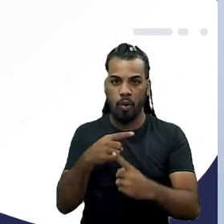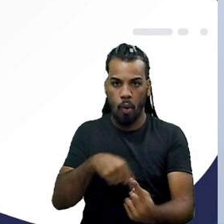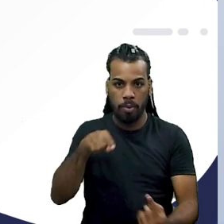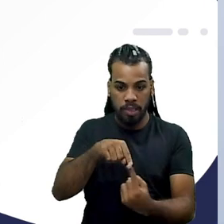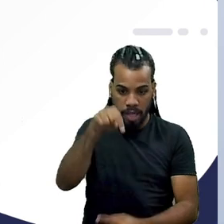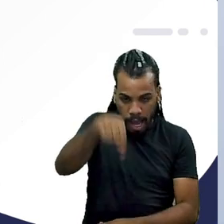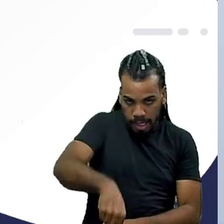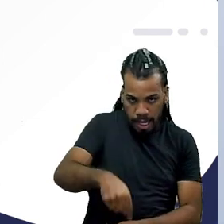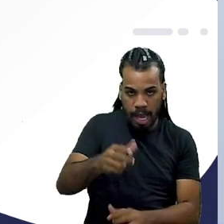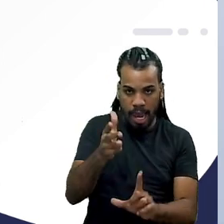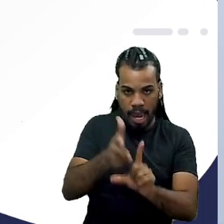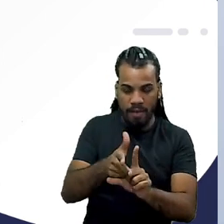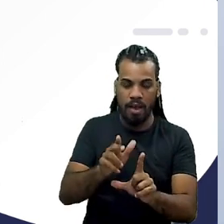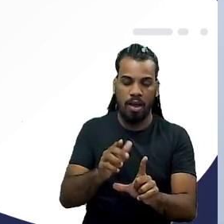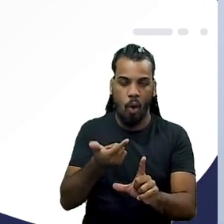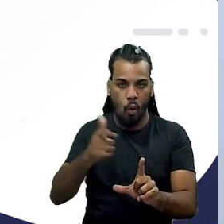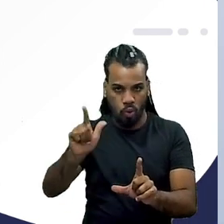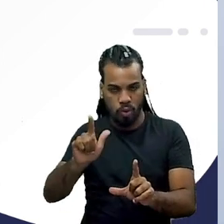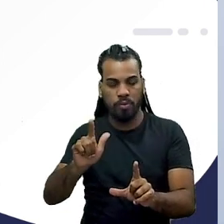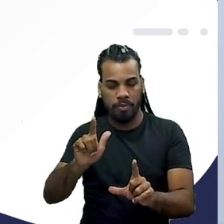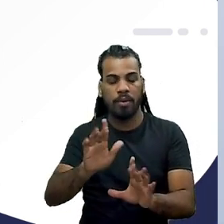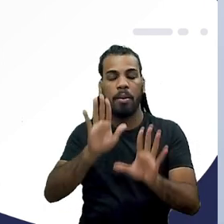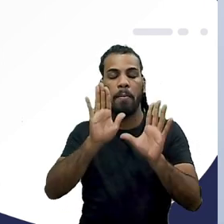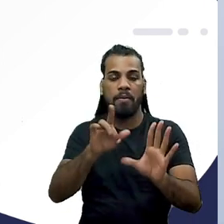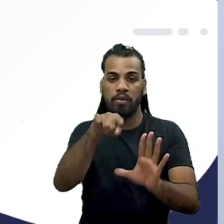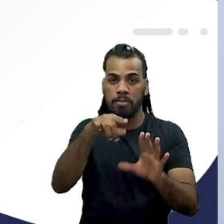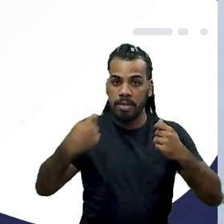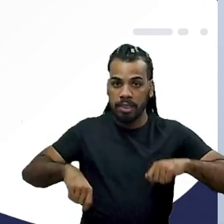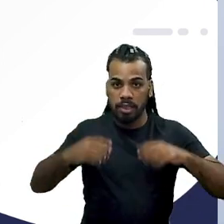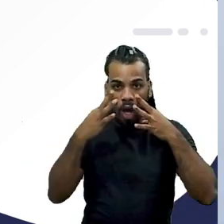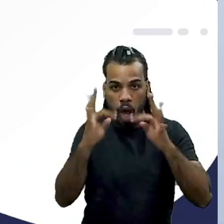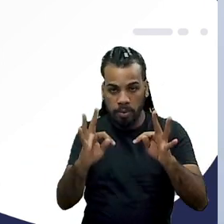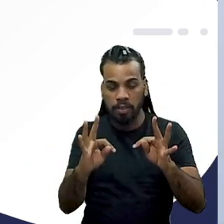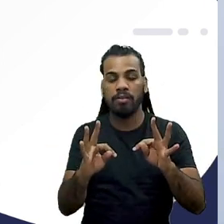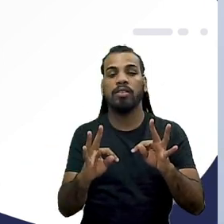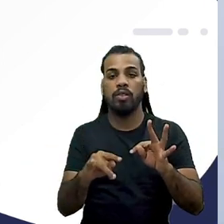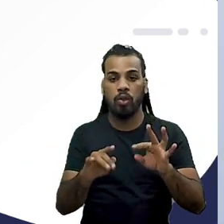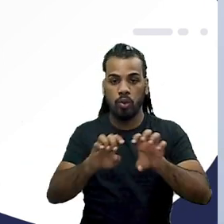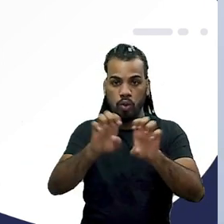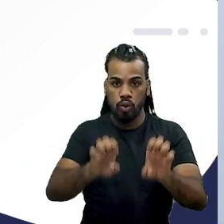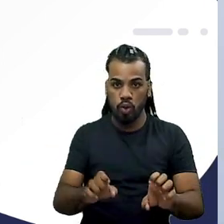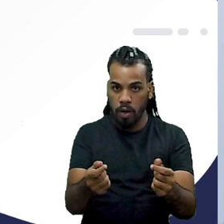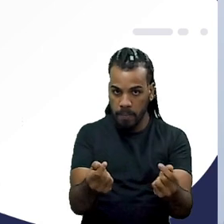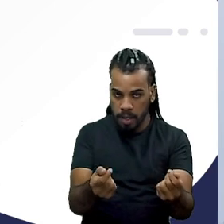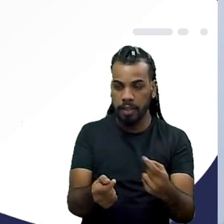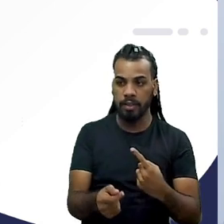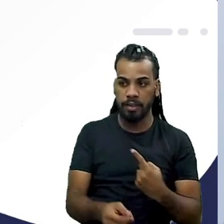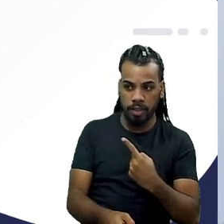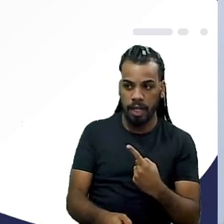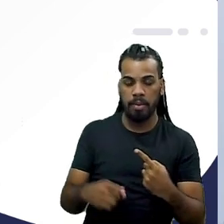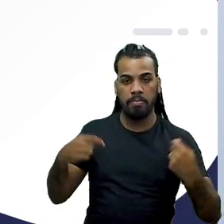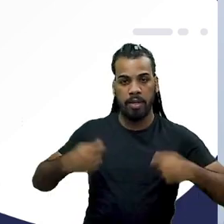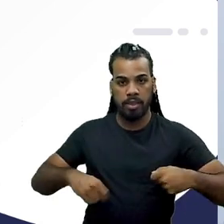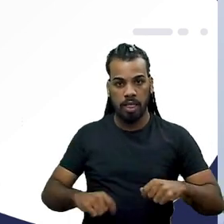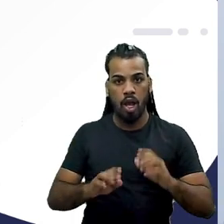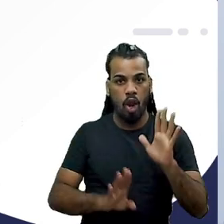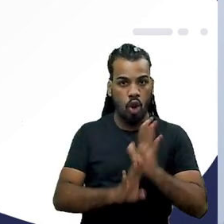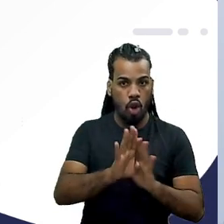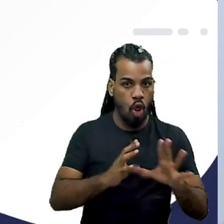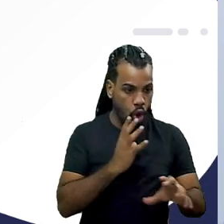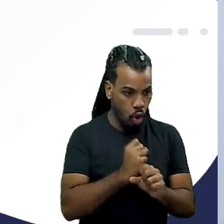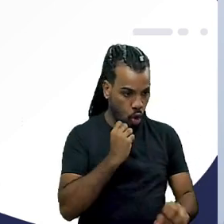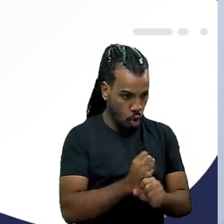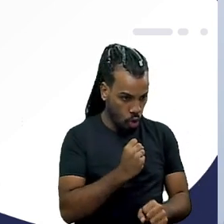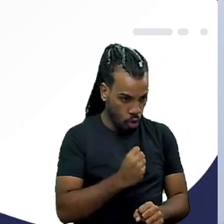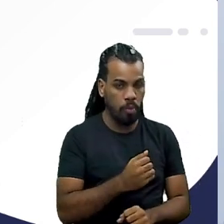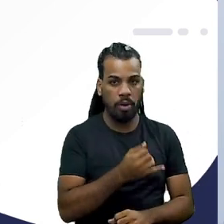dessa nossa ação, mas você tem que observar que na estrutura do preço tem que ter a margem de lucro,